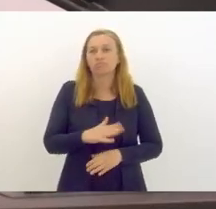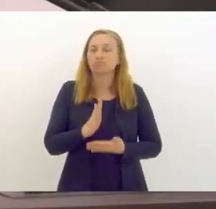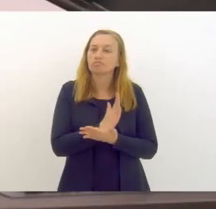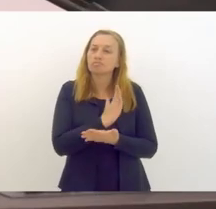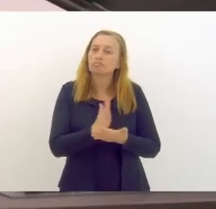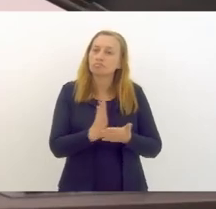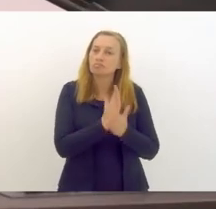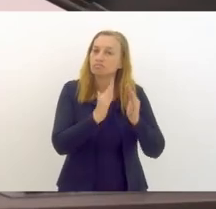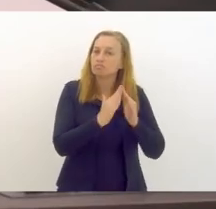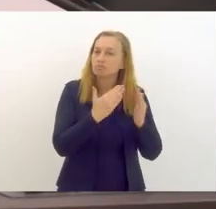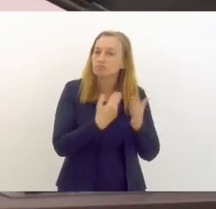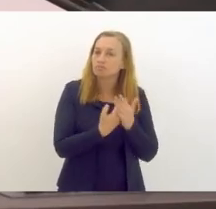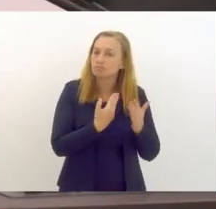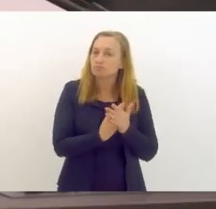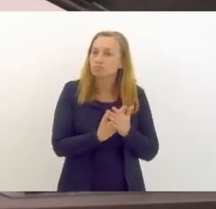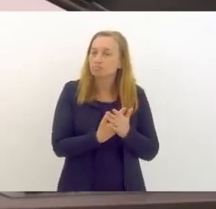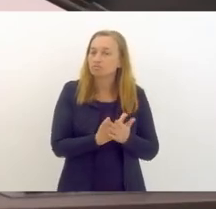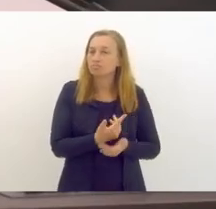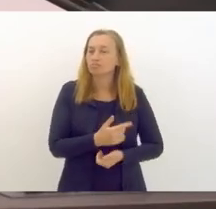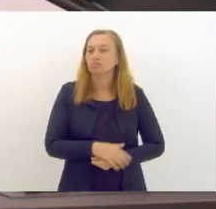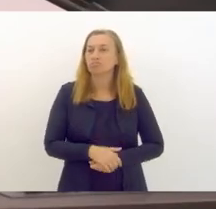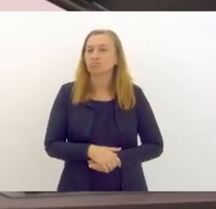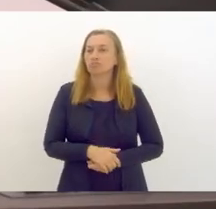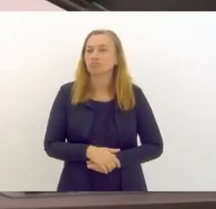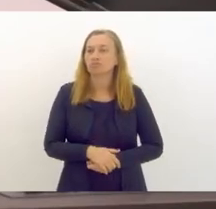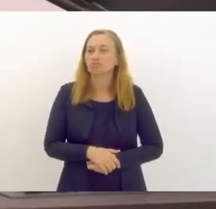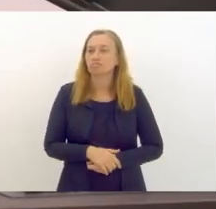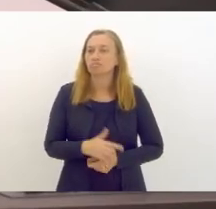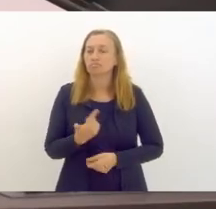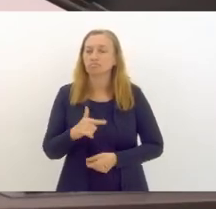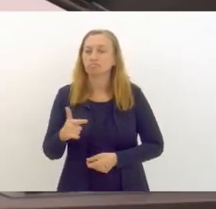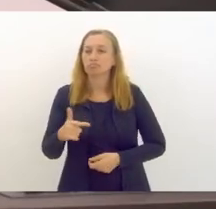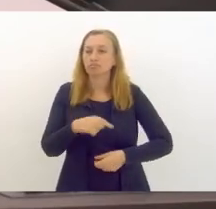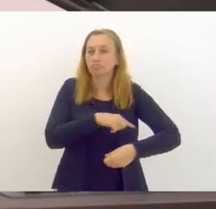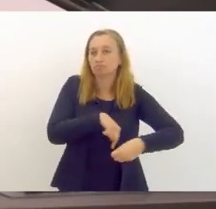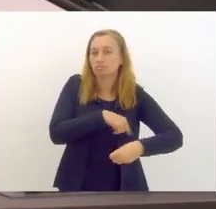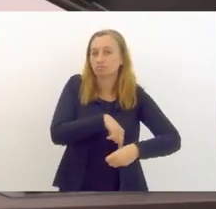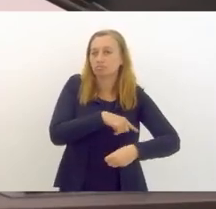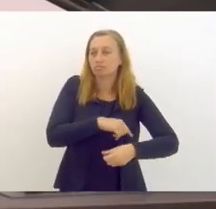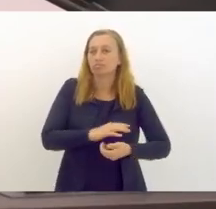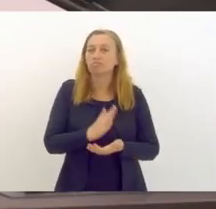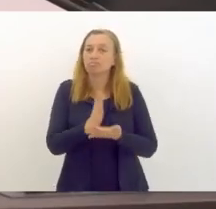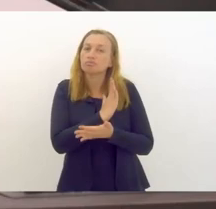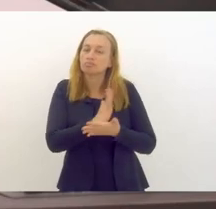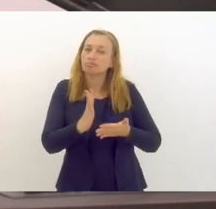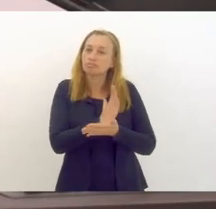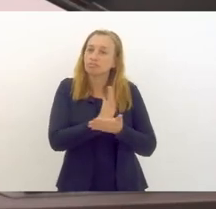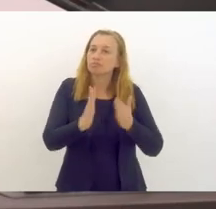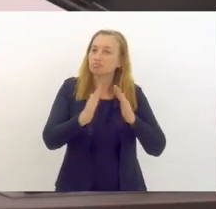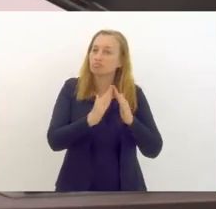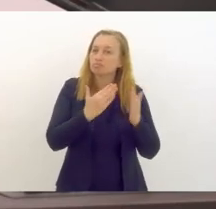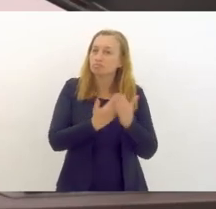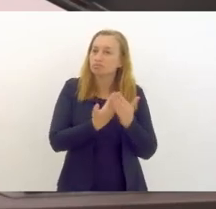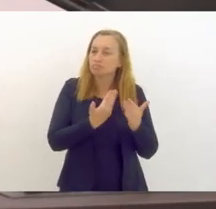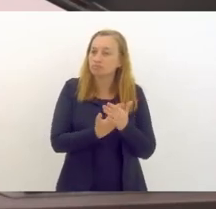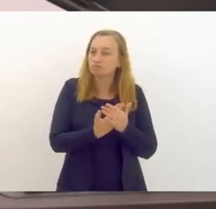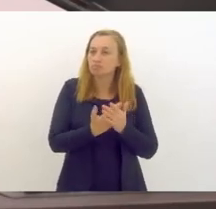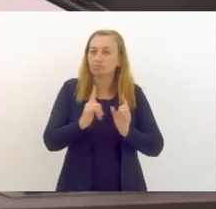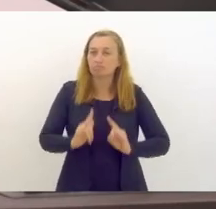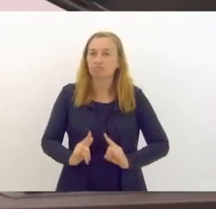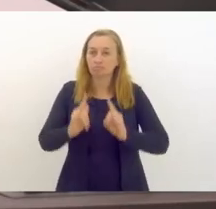algumas escolas que não dispõem de cozinha. Algumas escolas que estão em